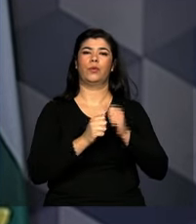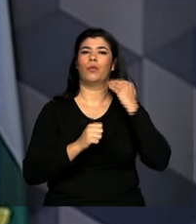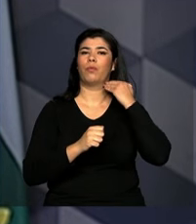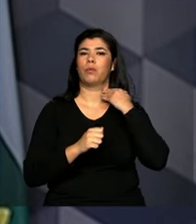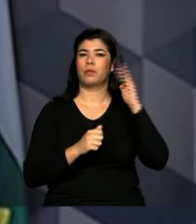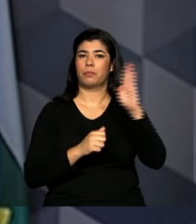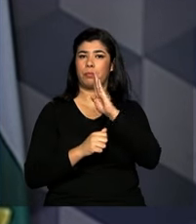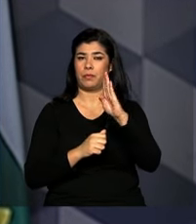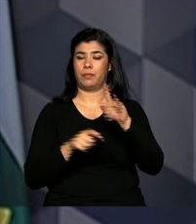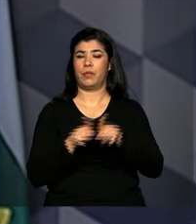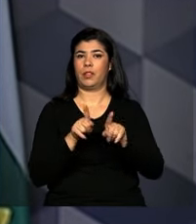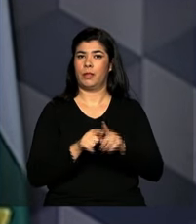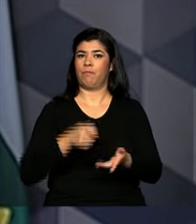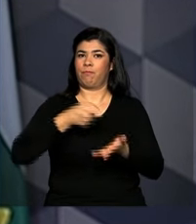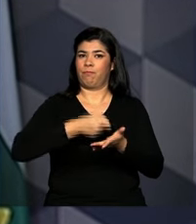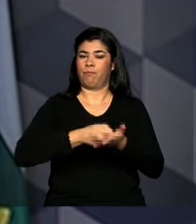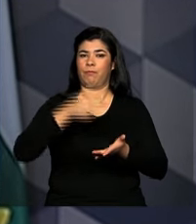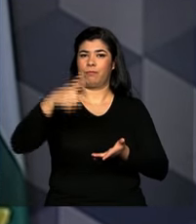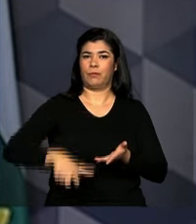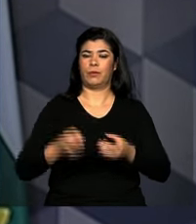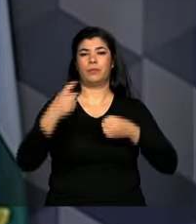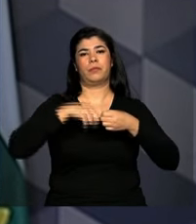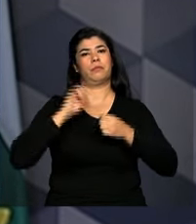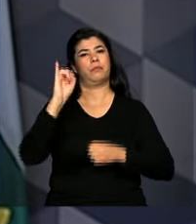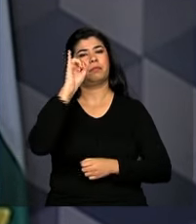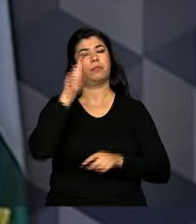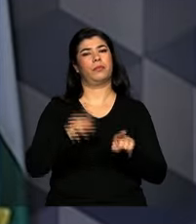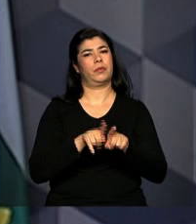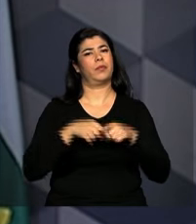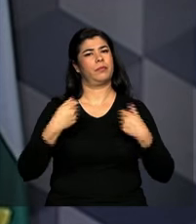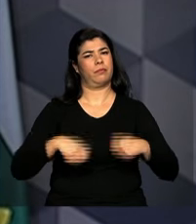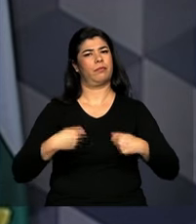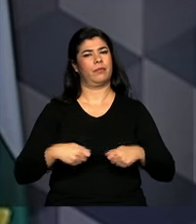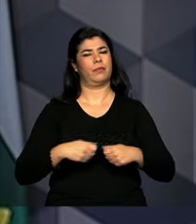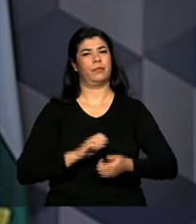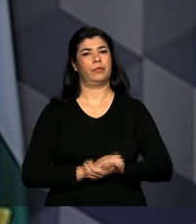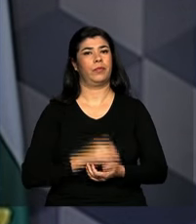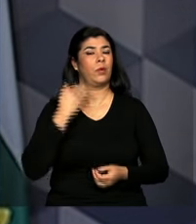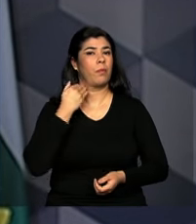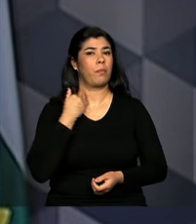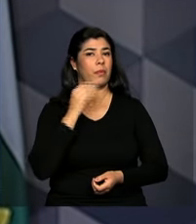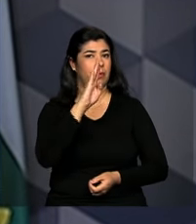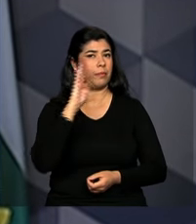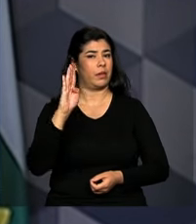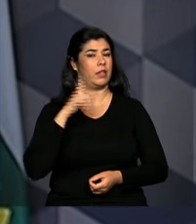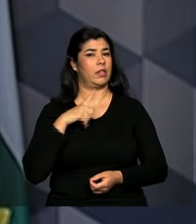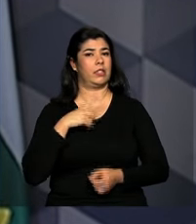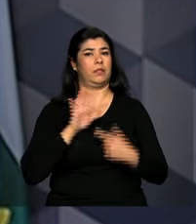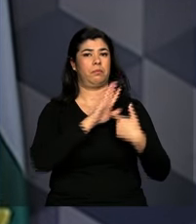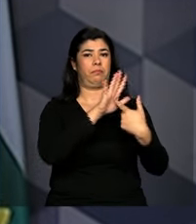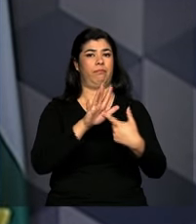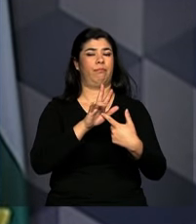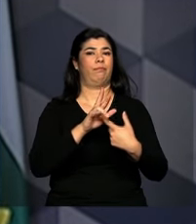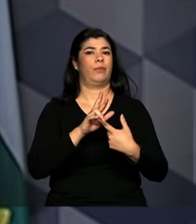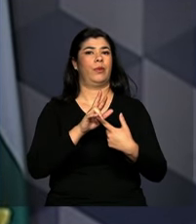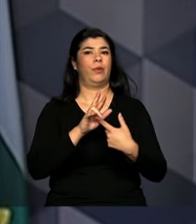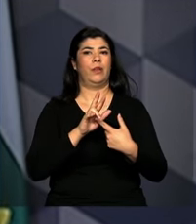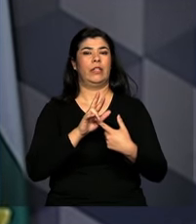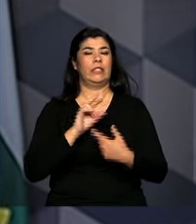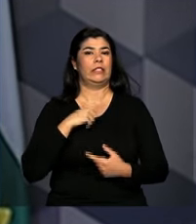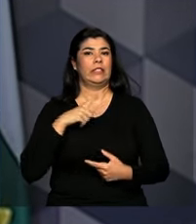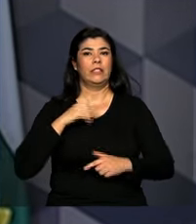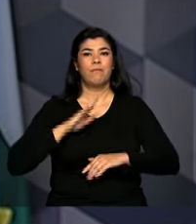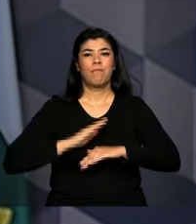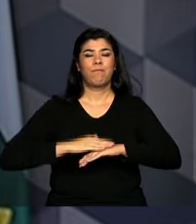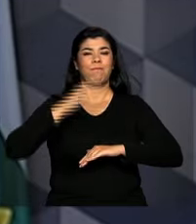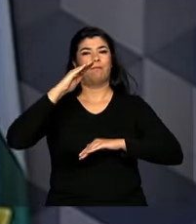essa parceria num momento como esse é uma necessidade. O Banco do Brasil, reconhecido como o maior